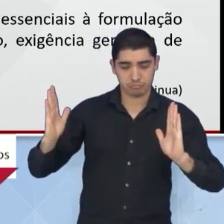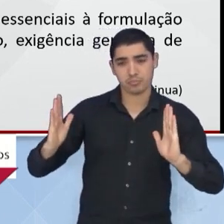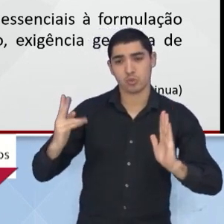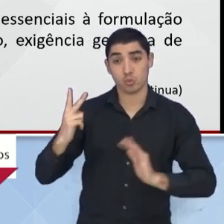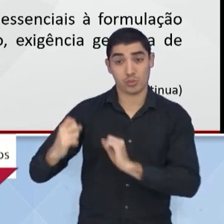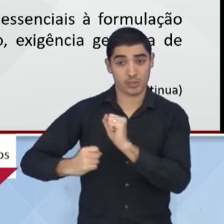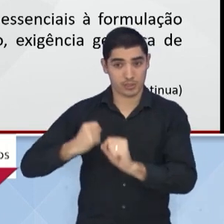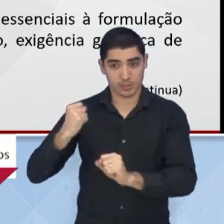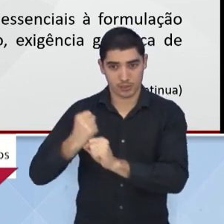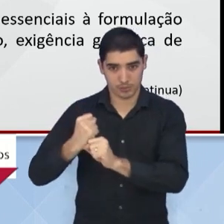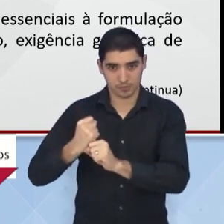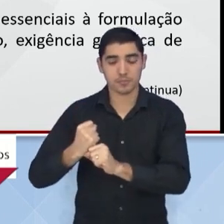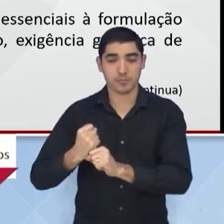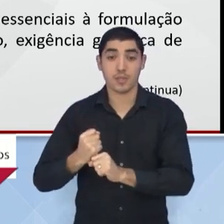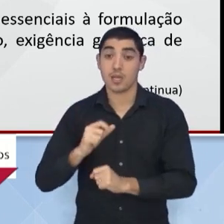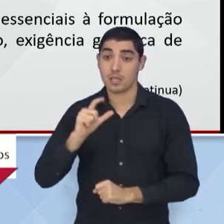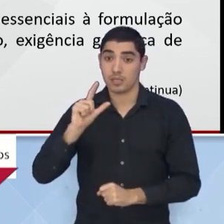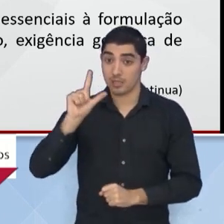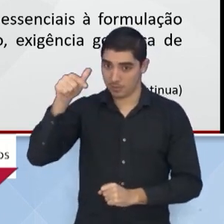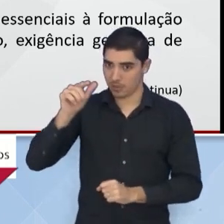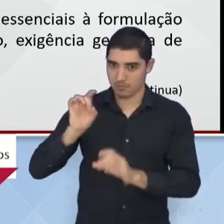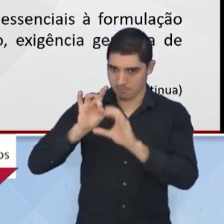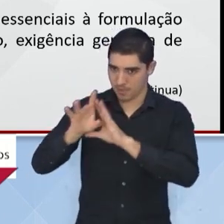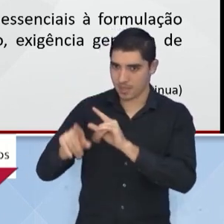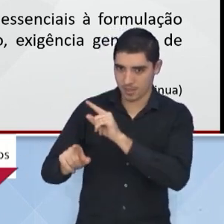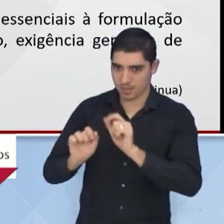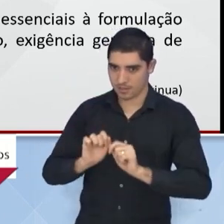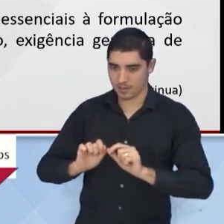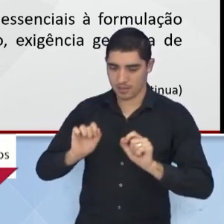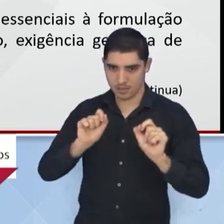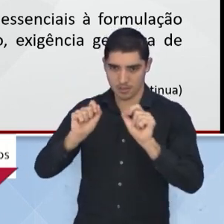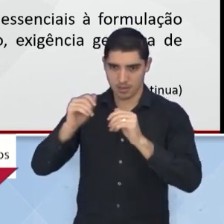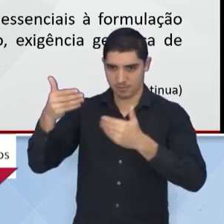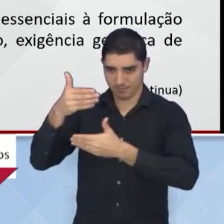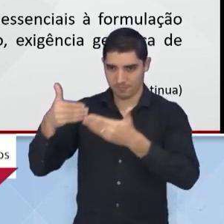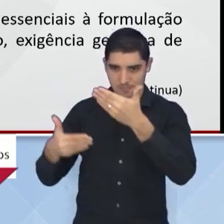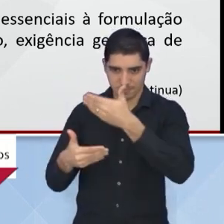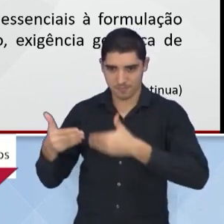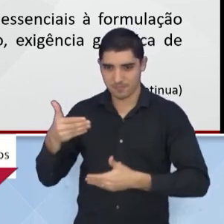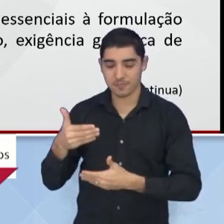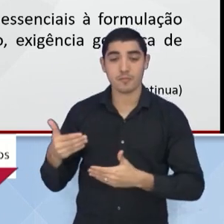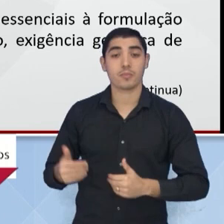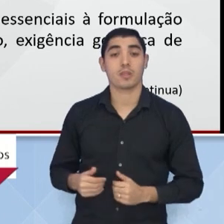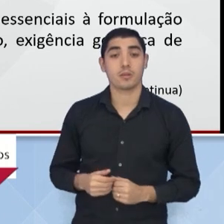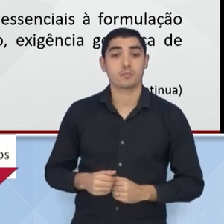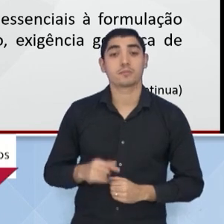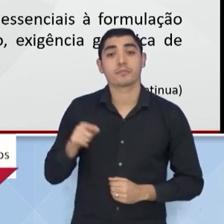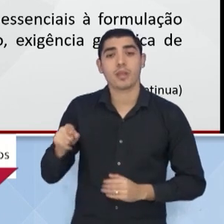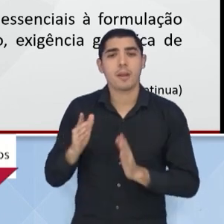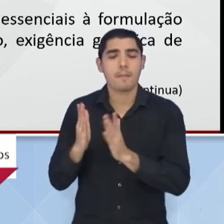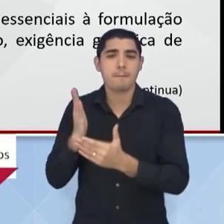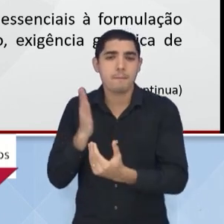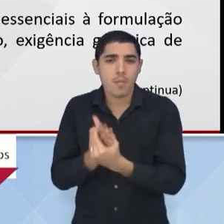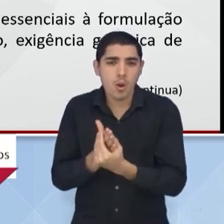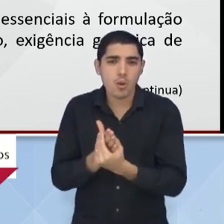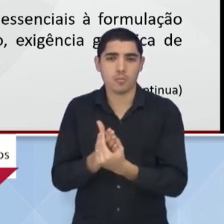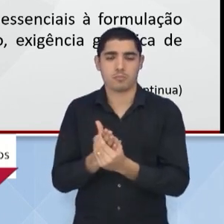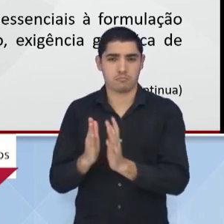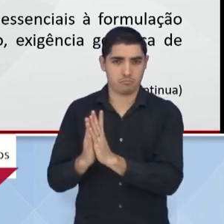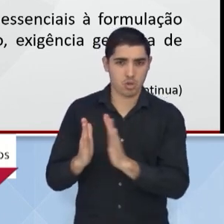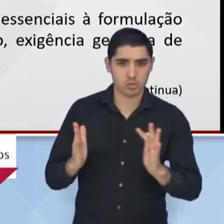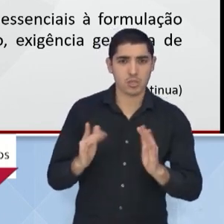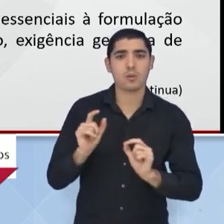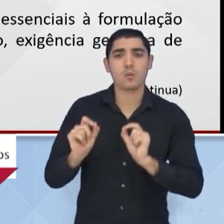novamente o slide vai ser disponibilizado e os pontos impugnados são ausência de informações essenciais à formulação de proposta excessivas prerrogativas do